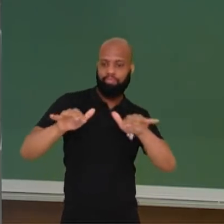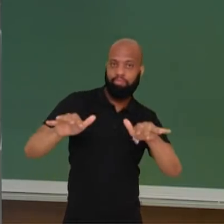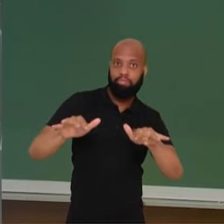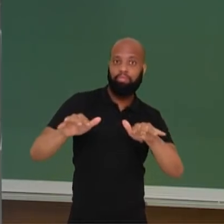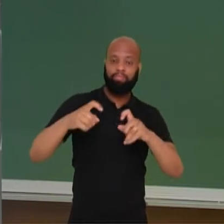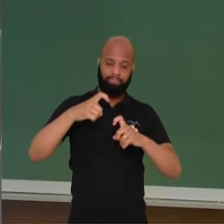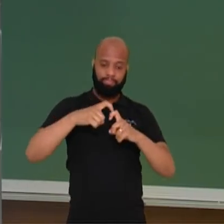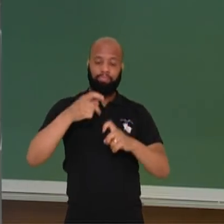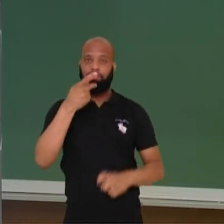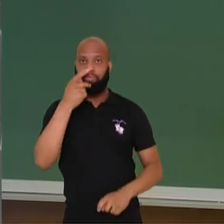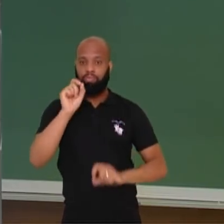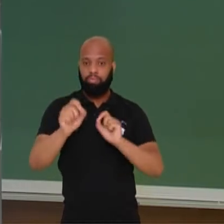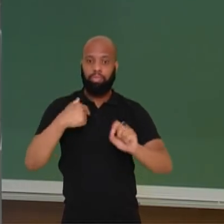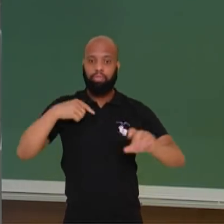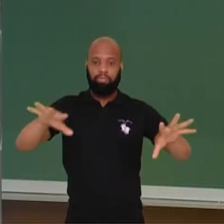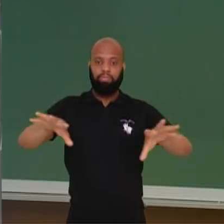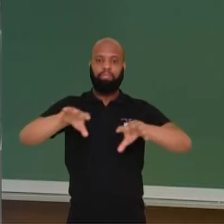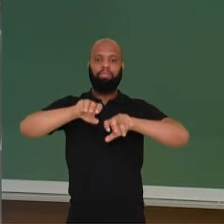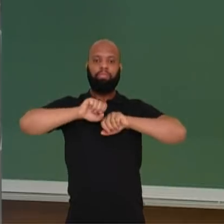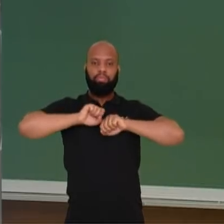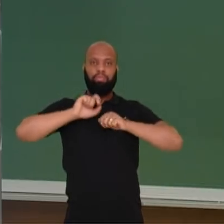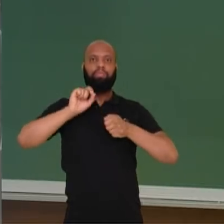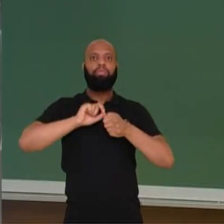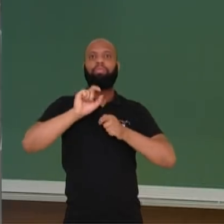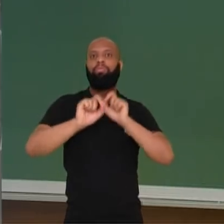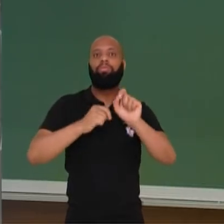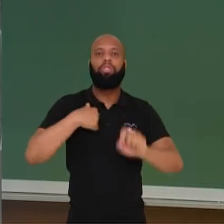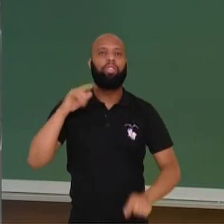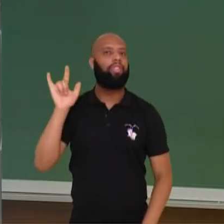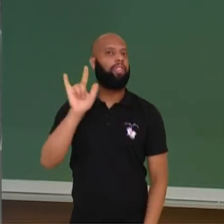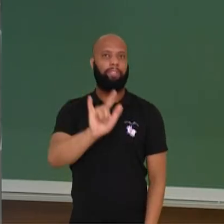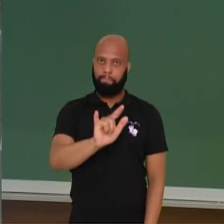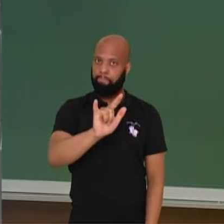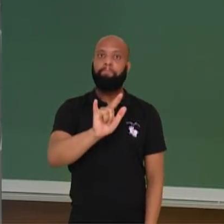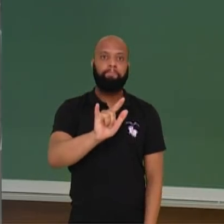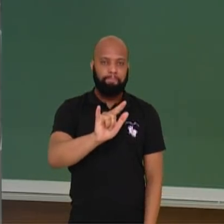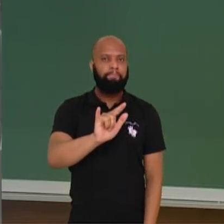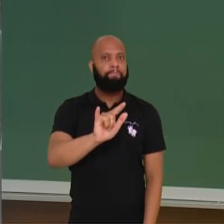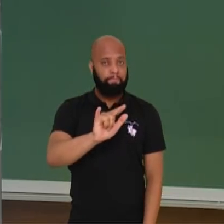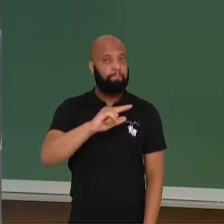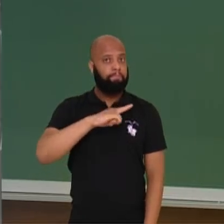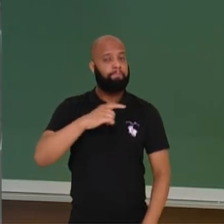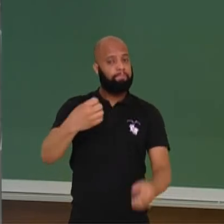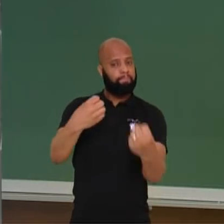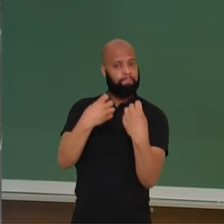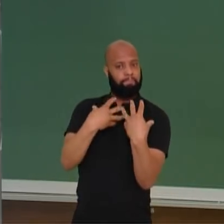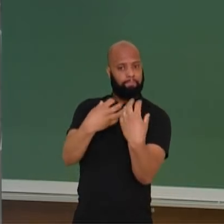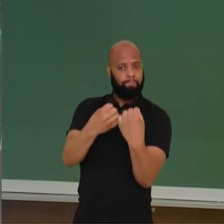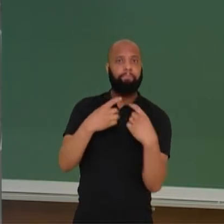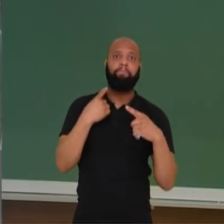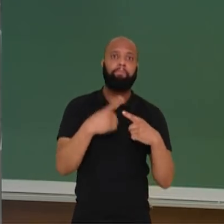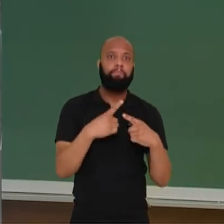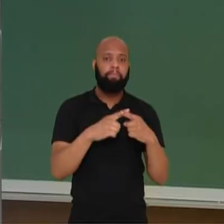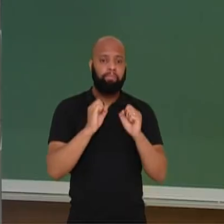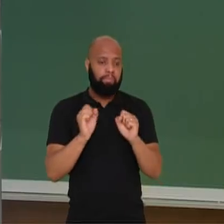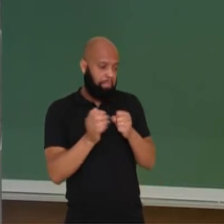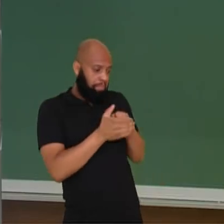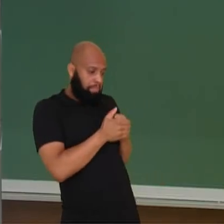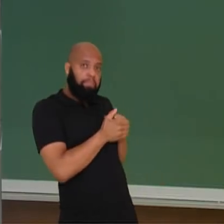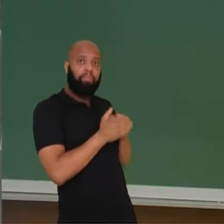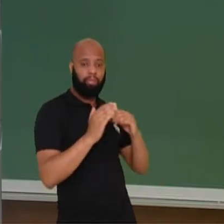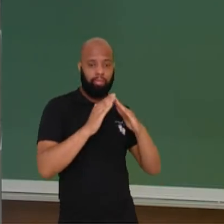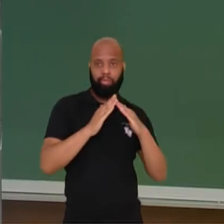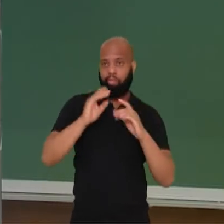dizia assim: eu peguei essa doença fazendo aquilo que eu amo. Uma lição, né? Uma pessoa que podia estar se escondendo em